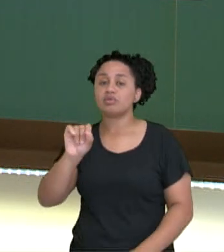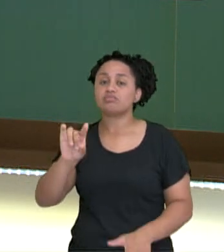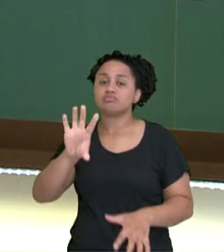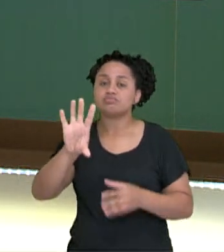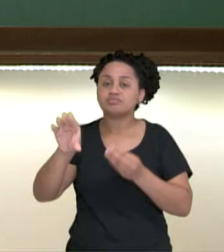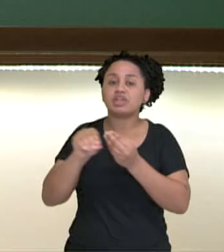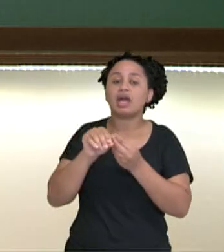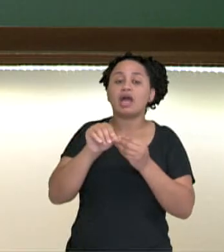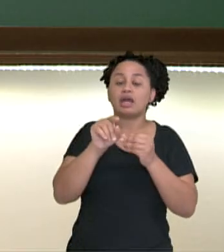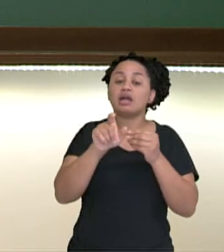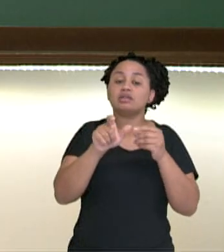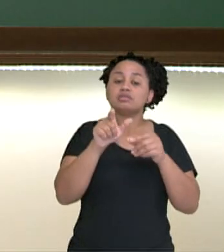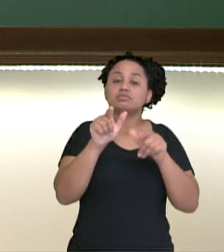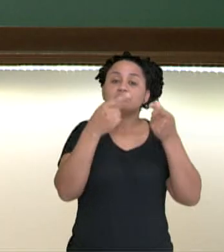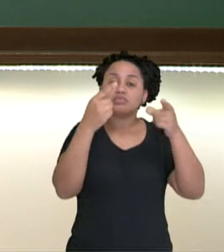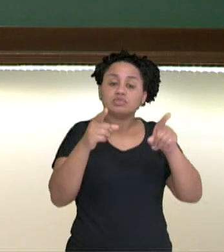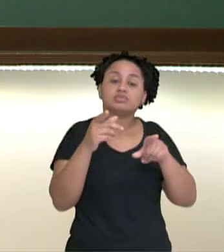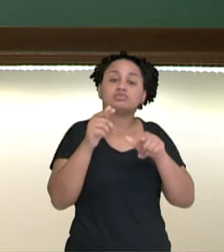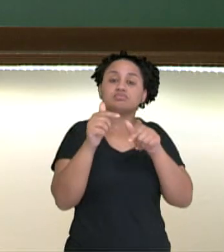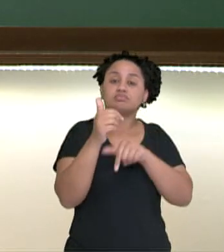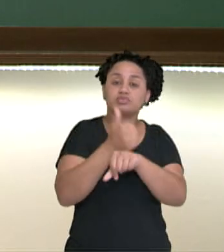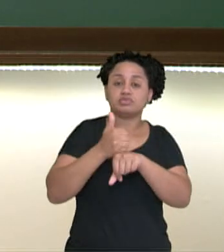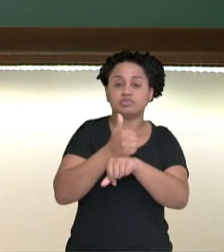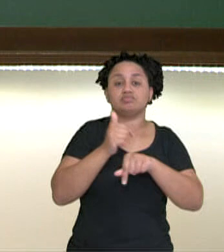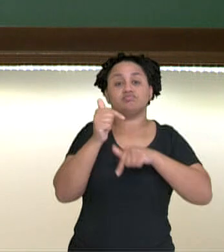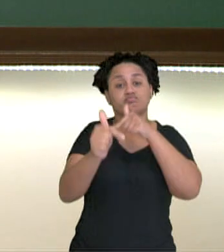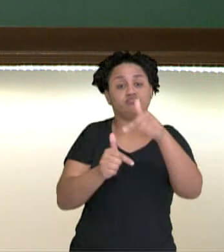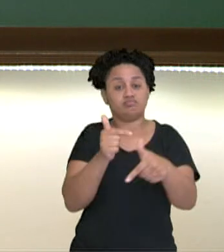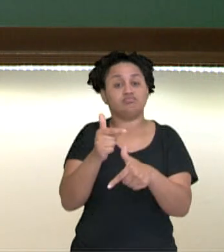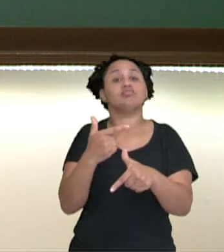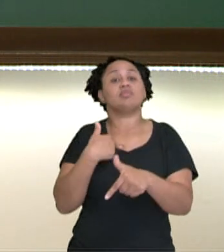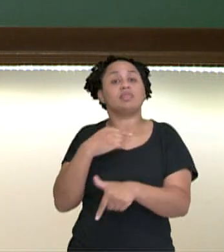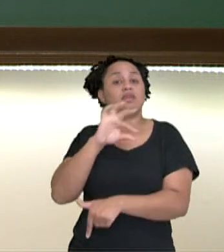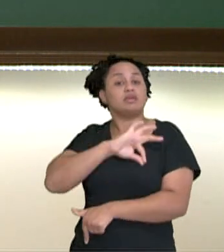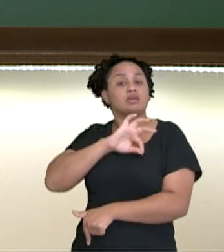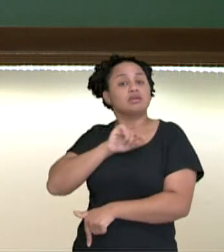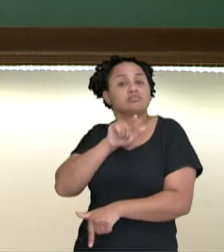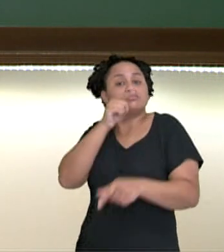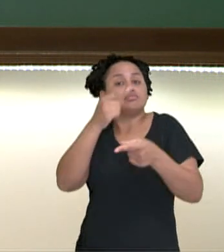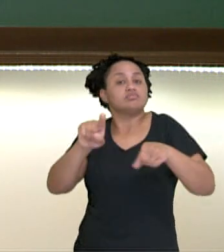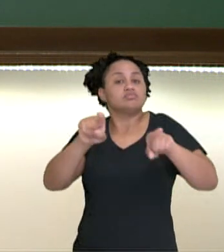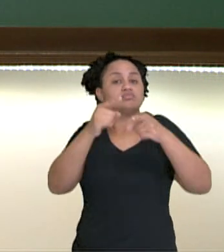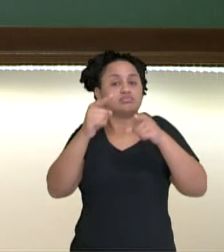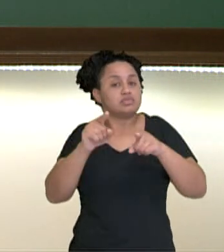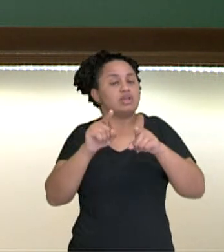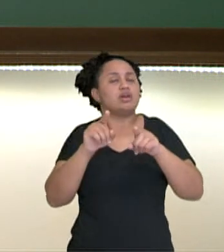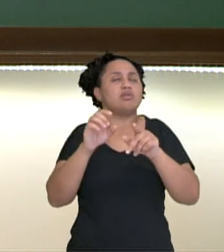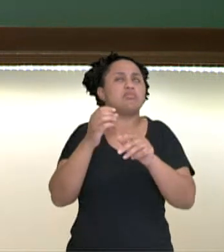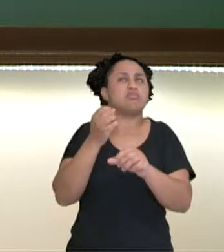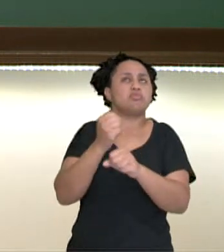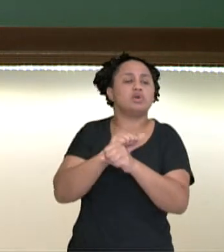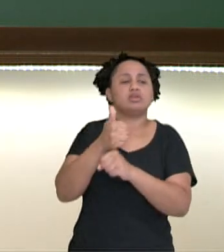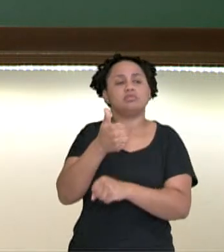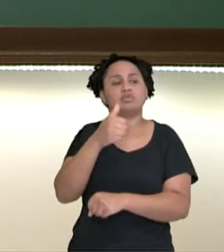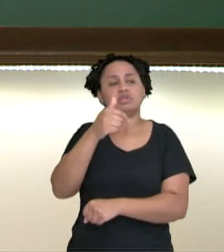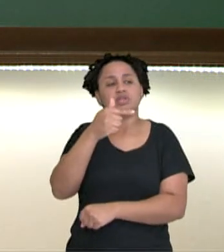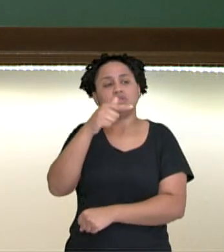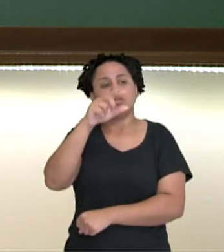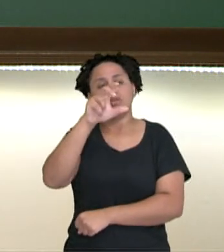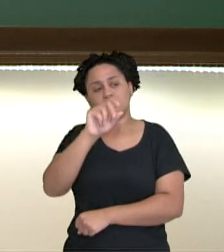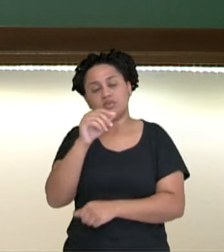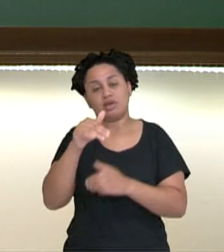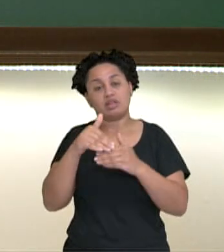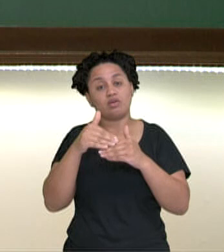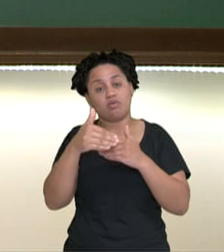àqueles músicos que trabalhavam assalariados. Isso fica mais forte a partir de 1750.